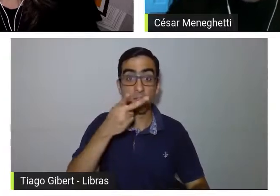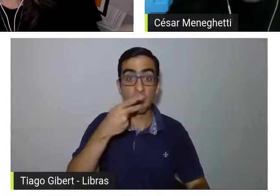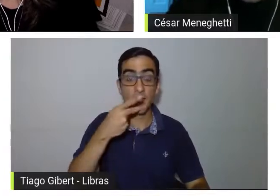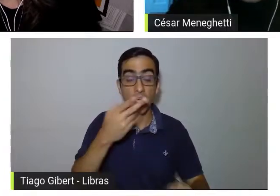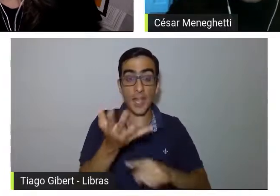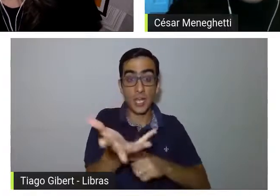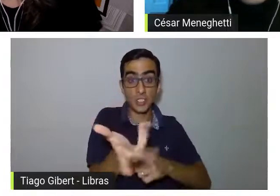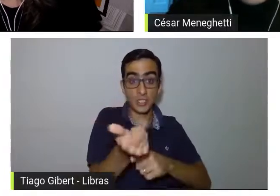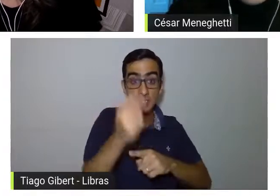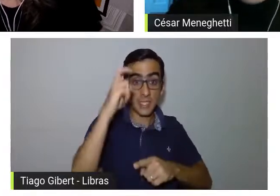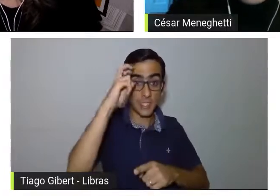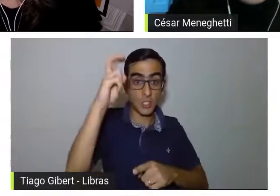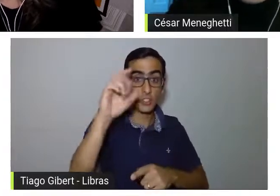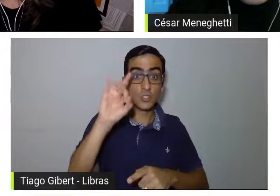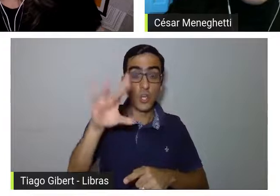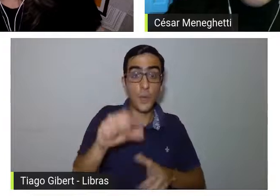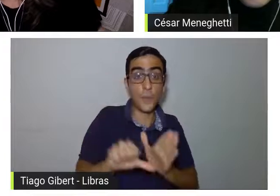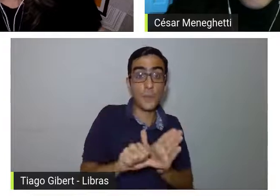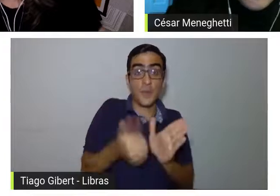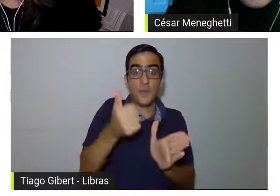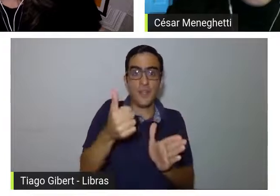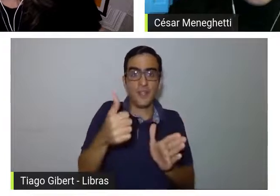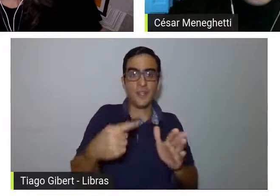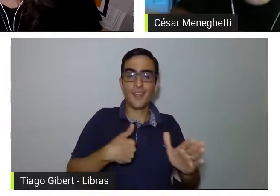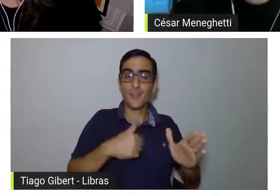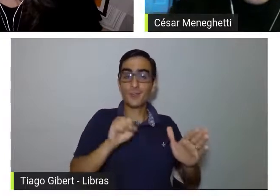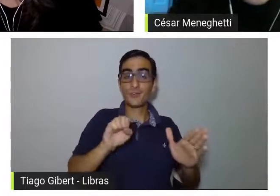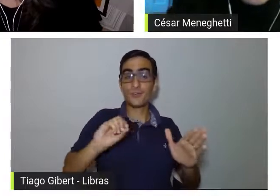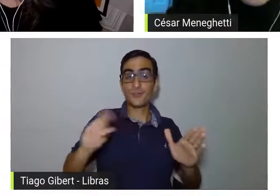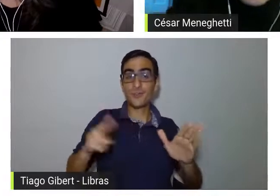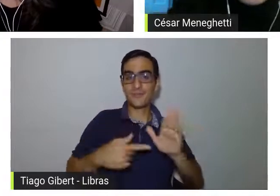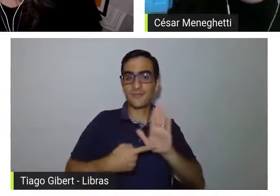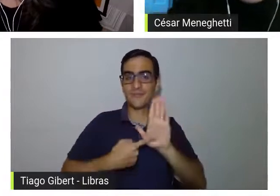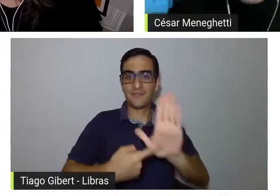primeira geração. Então, eu estou feliz